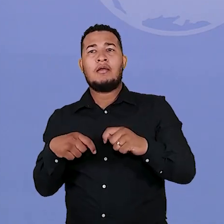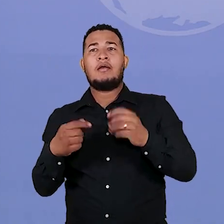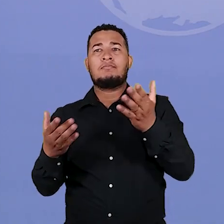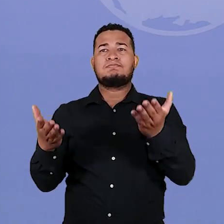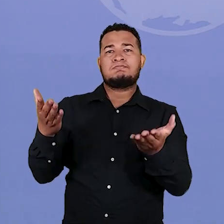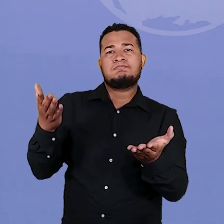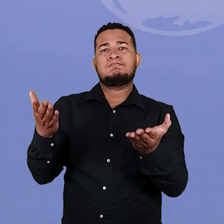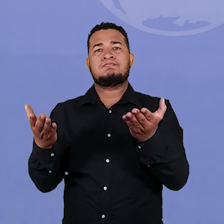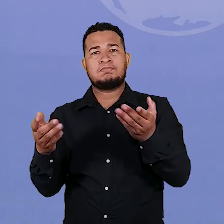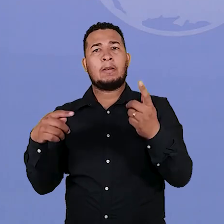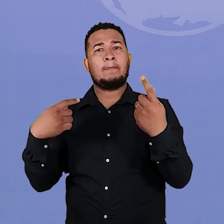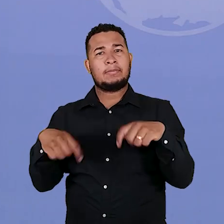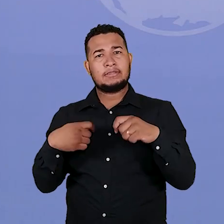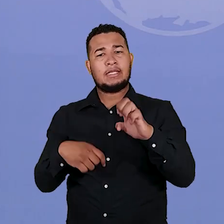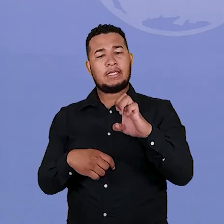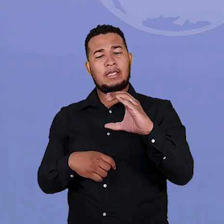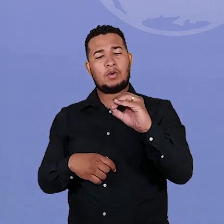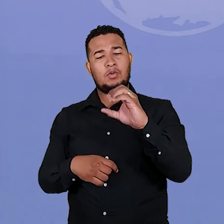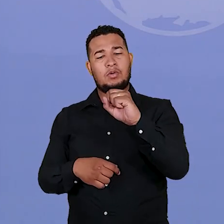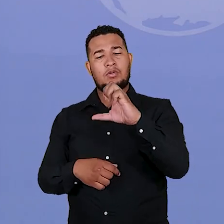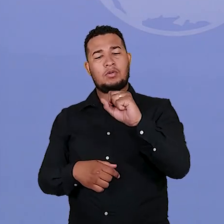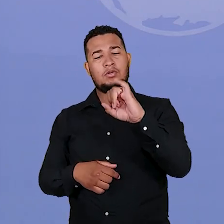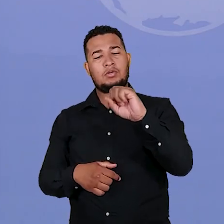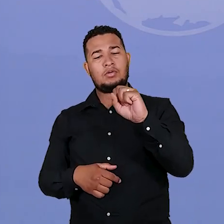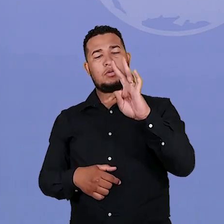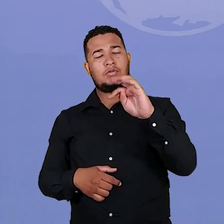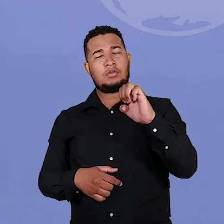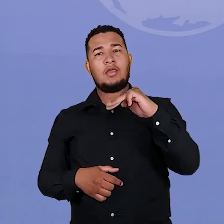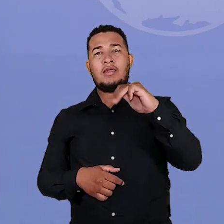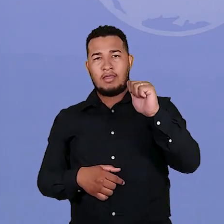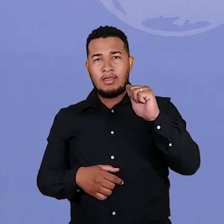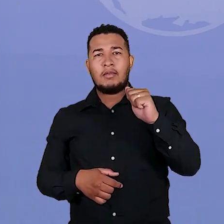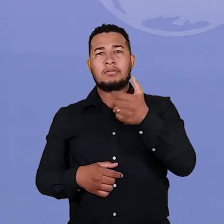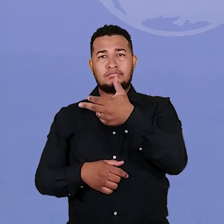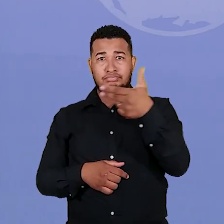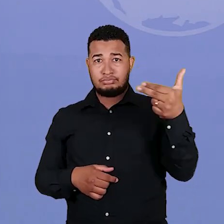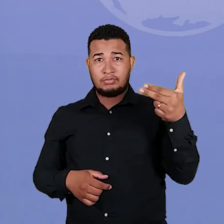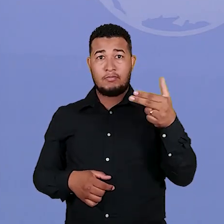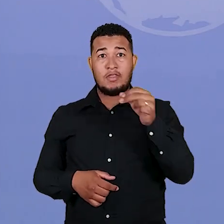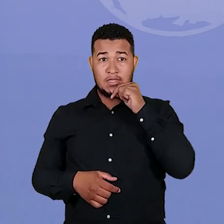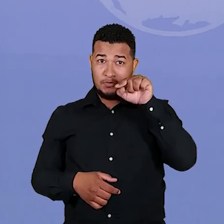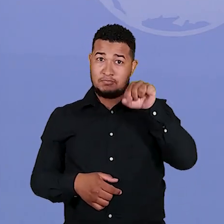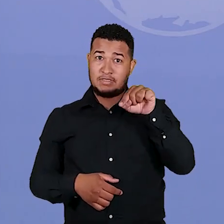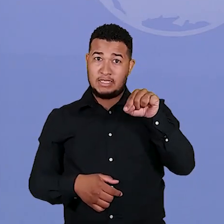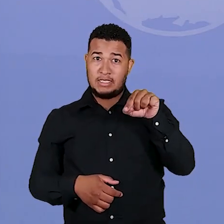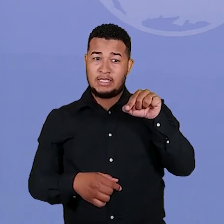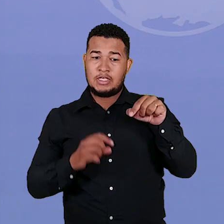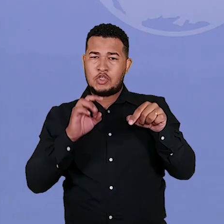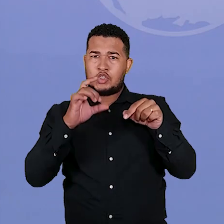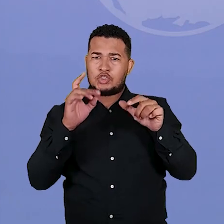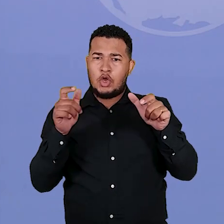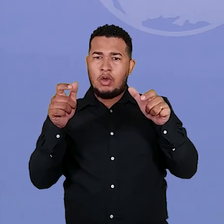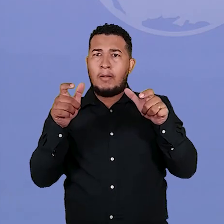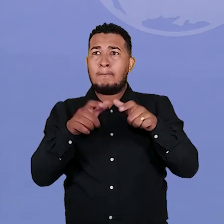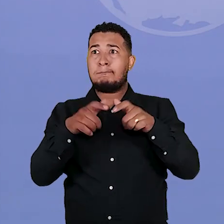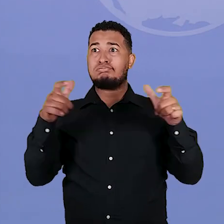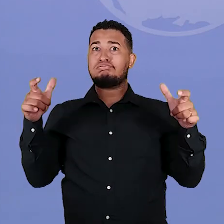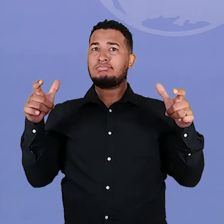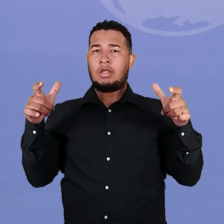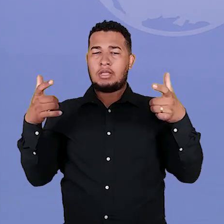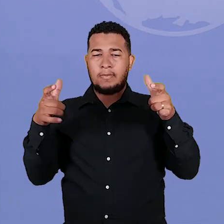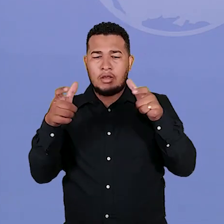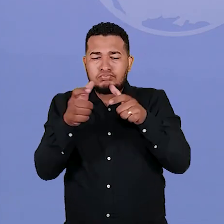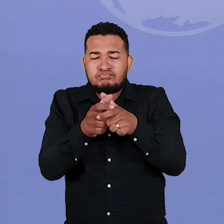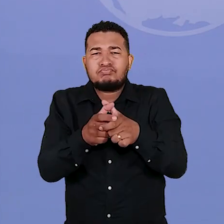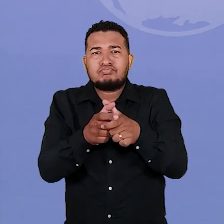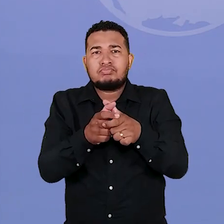interação, né, o ecossistema. Por exemplo, eu tinha falado de ecossistema, né? Um ecossistema, ele não é só grande, ele pode ser